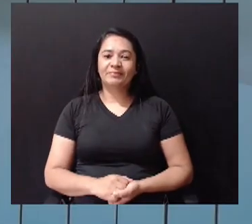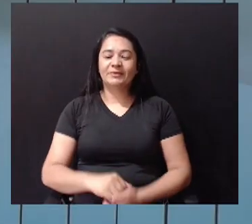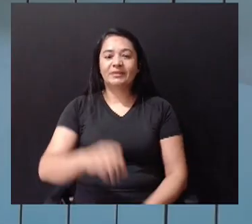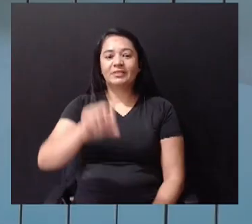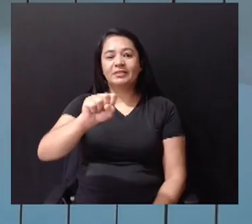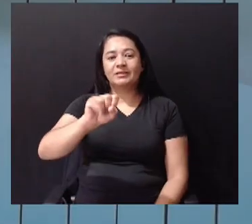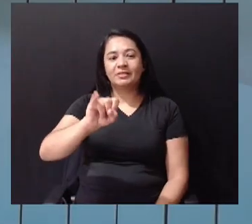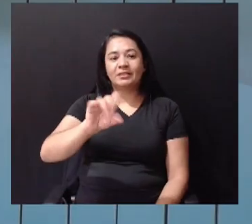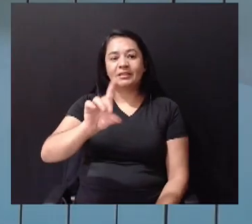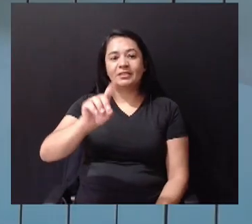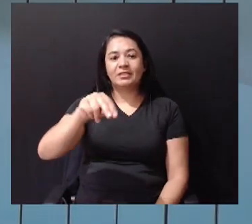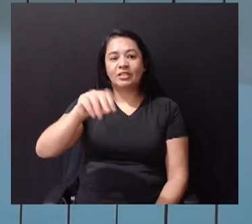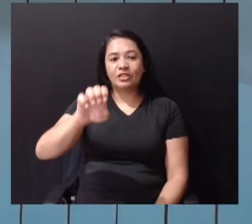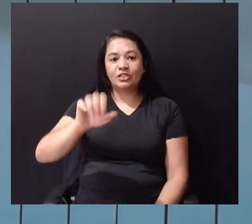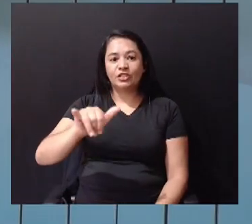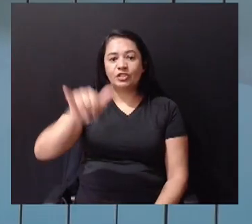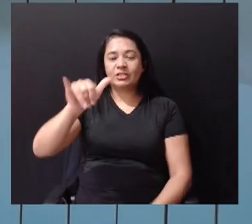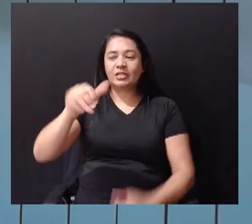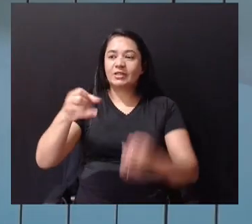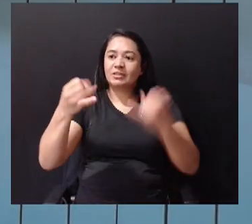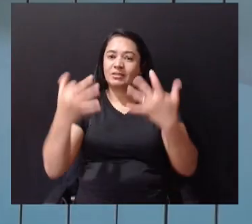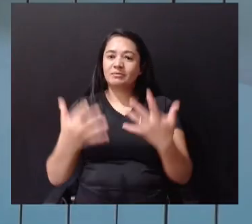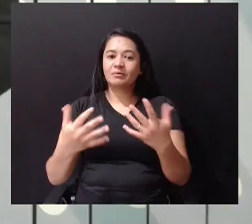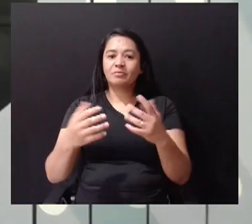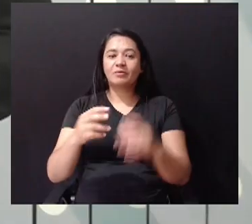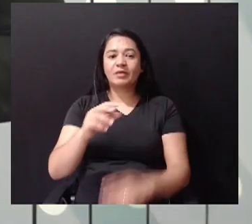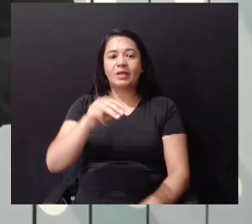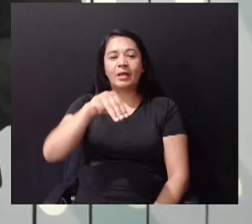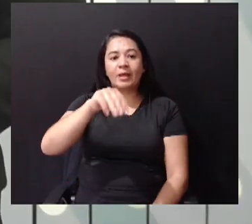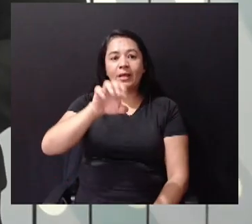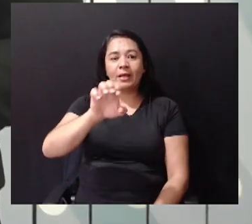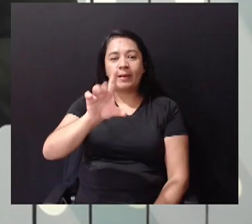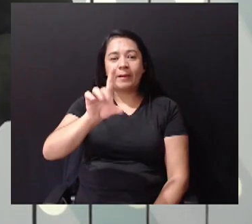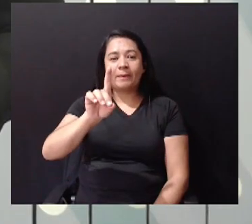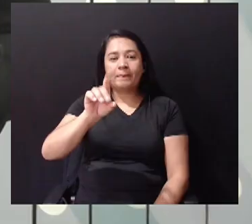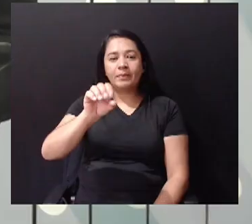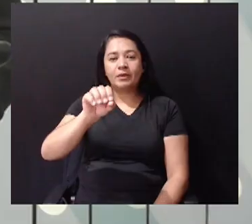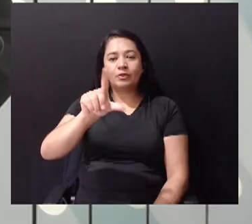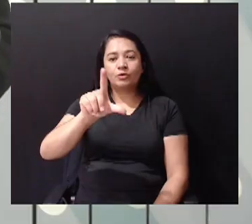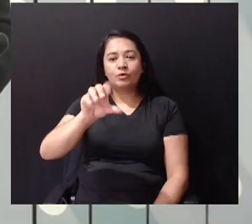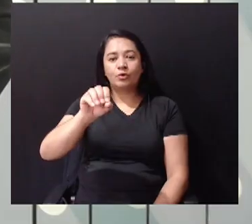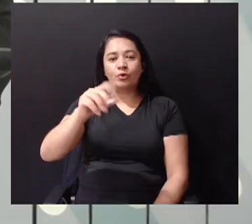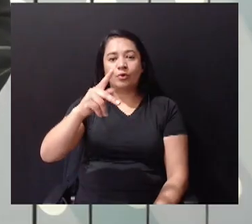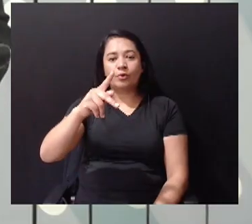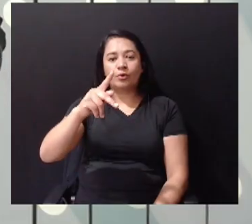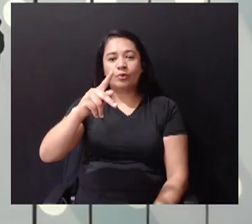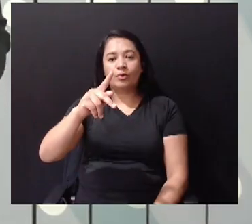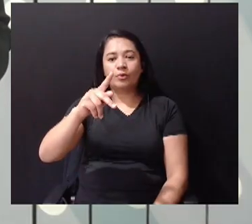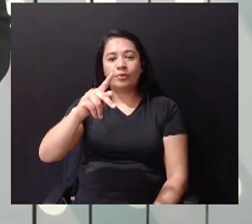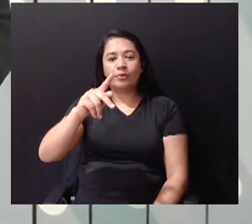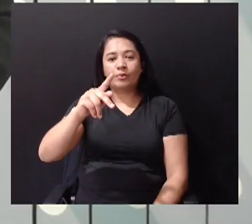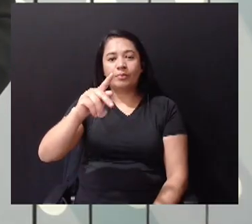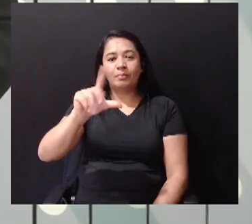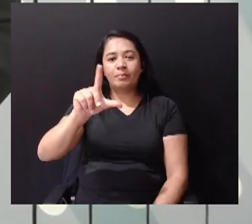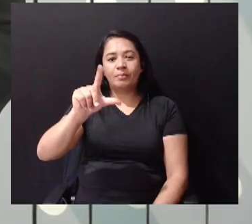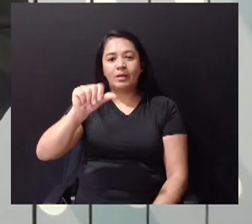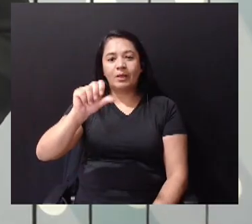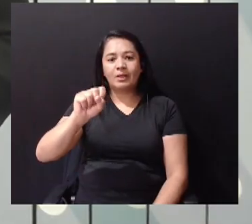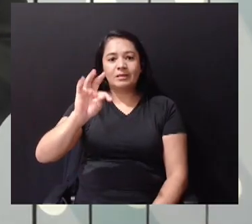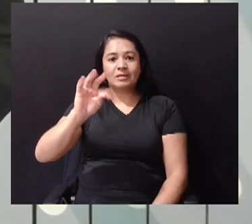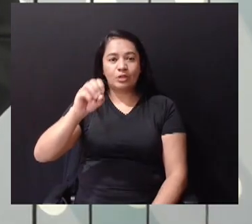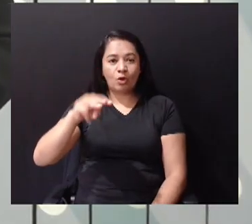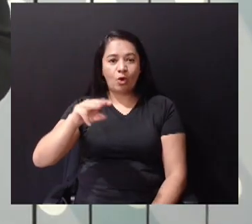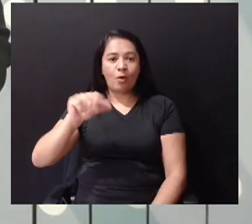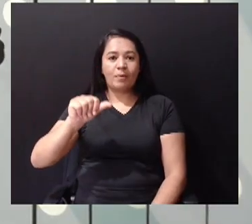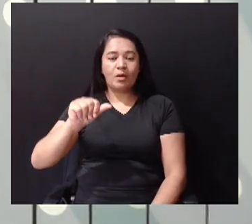o medulloblastoma, algo que muitas vezes o nome assusta, como eu